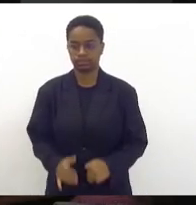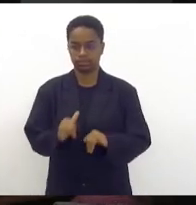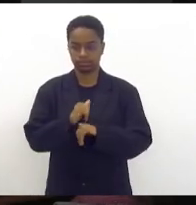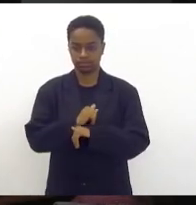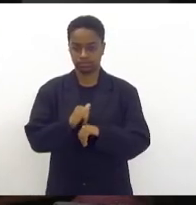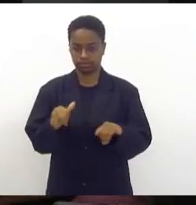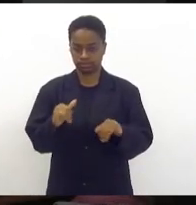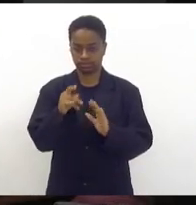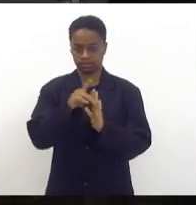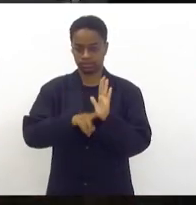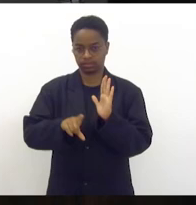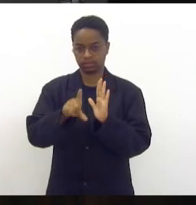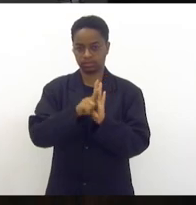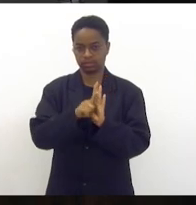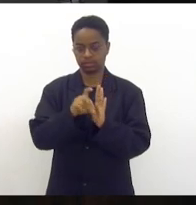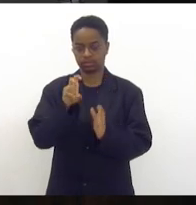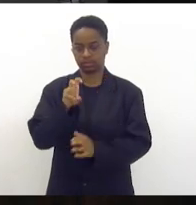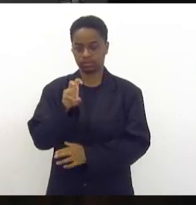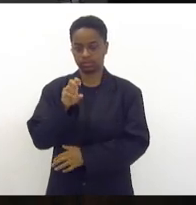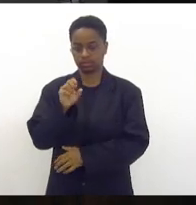Anuncio projeto de lei